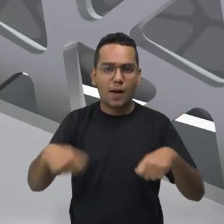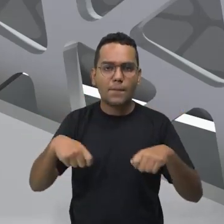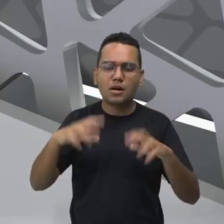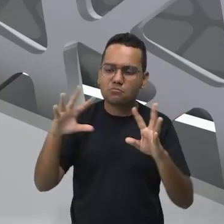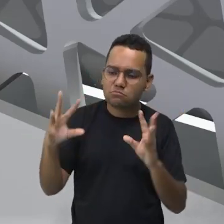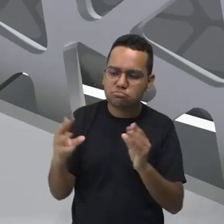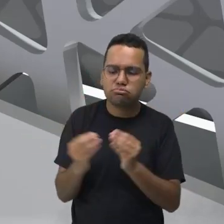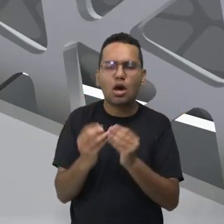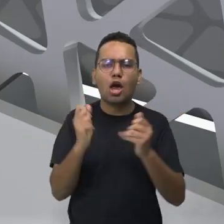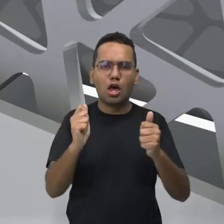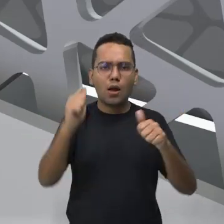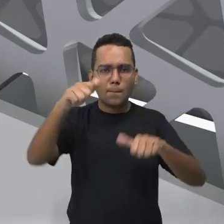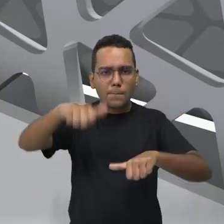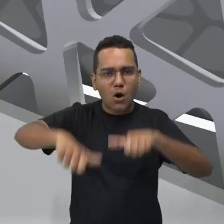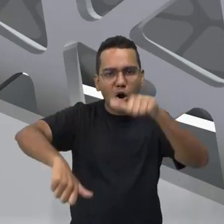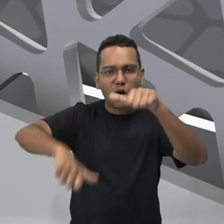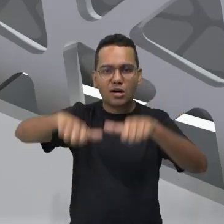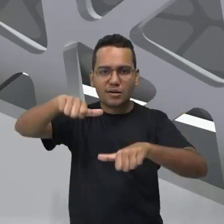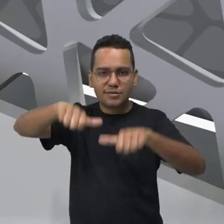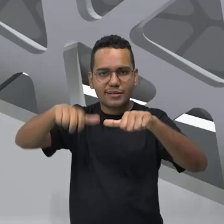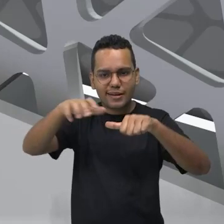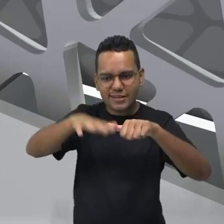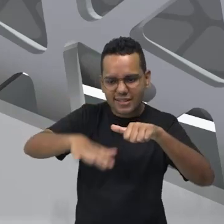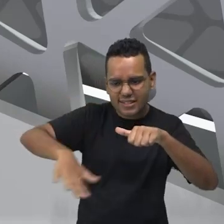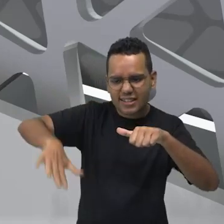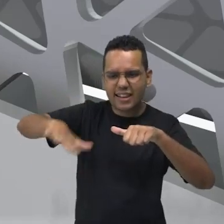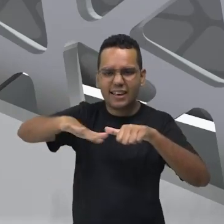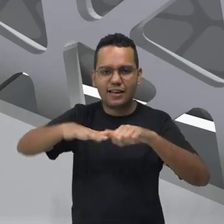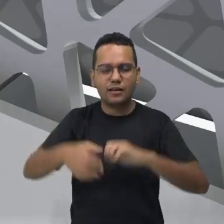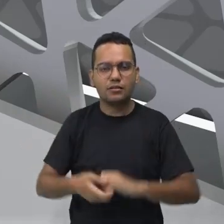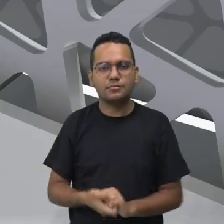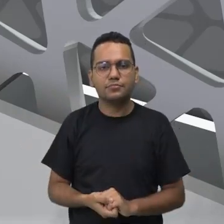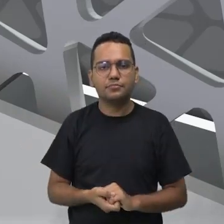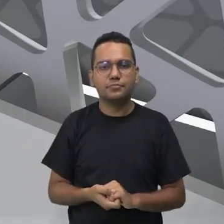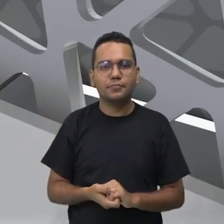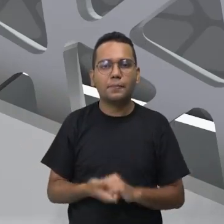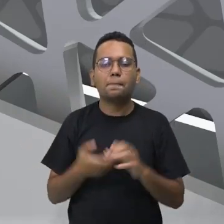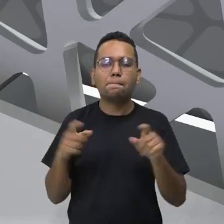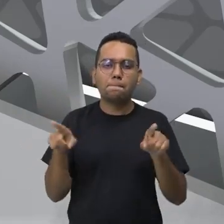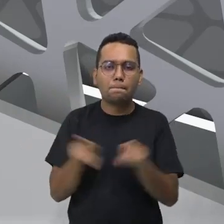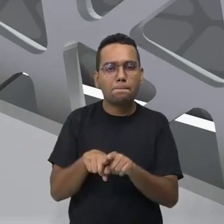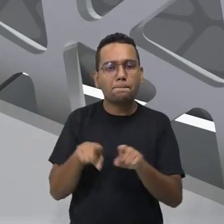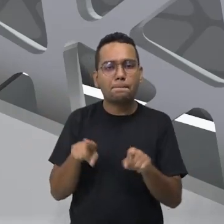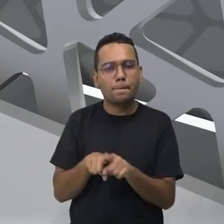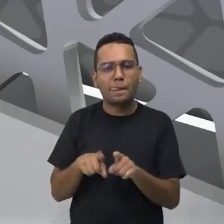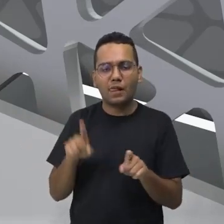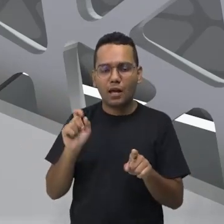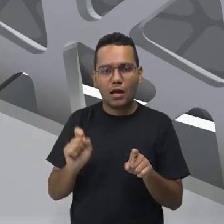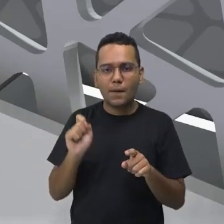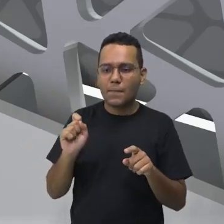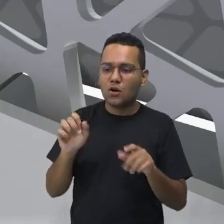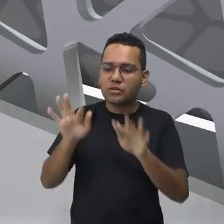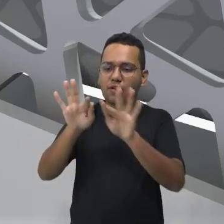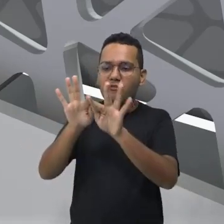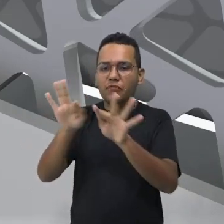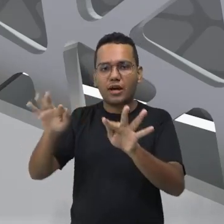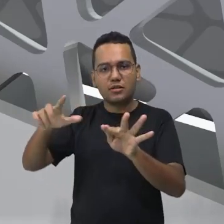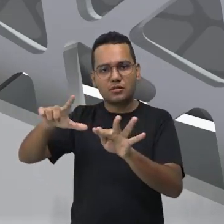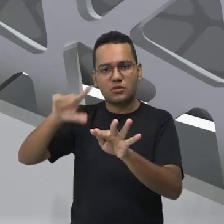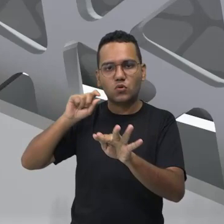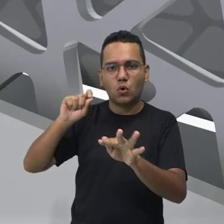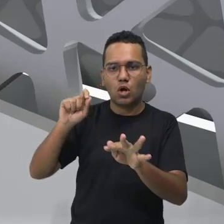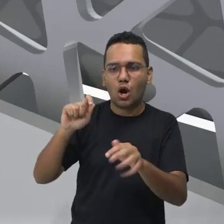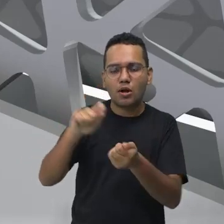que escreve julga ser como essencial, certo? E ele faz uso de paráfrases, certo? Quando ele